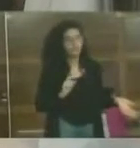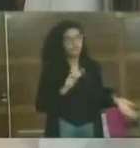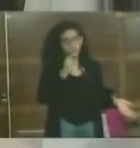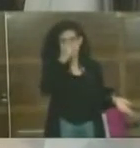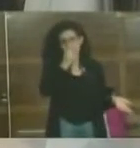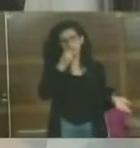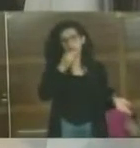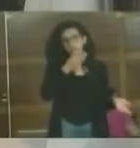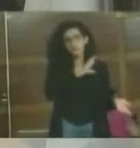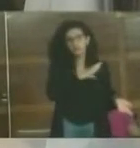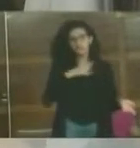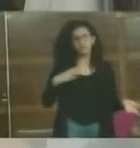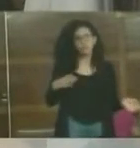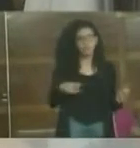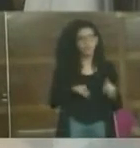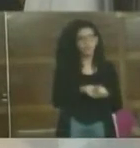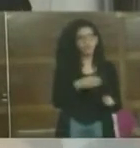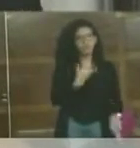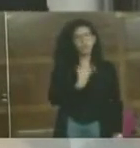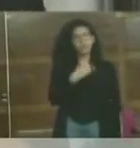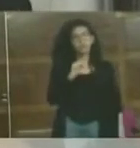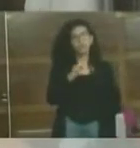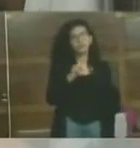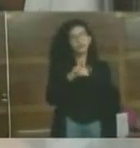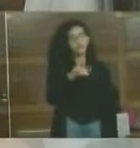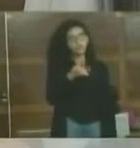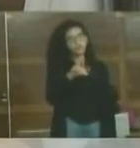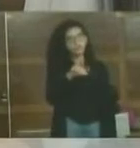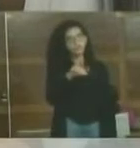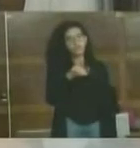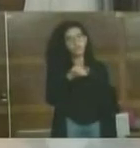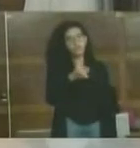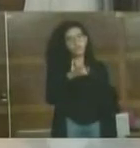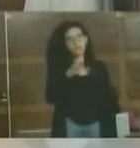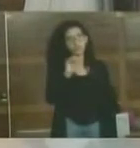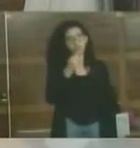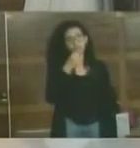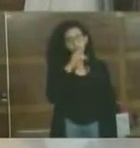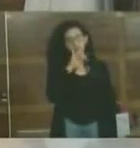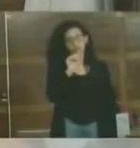cidadão, meu amigo Sozedo também, todos que aqui se encontram. Bom dia para vocês.